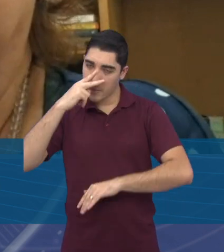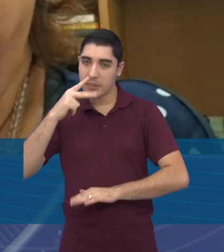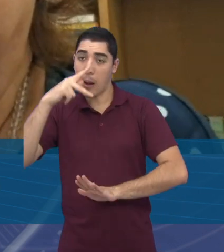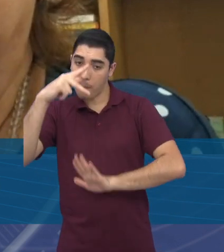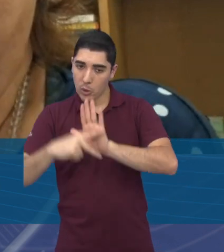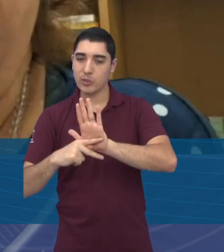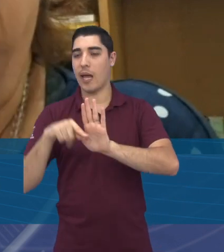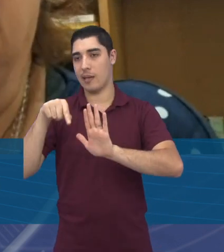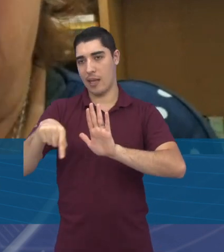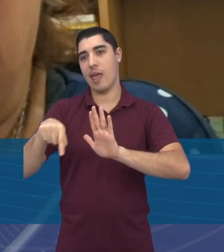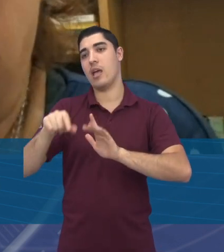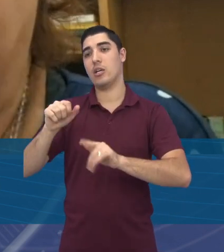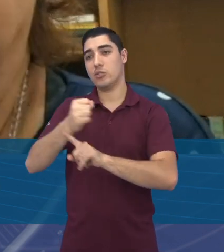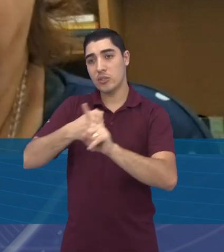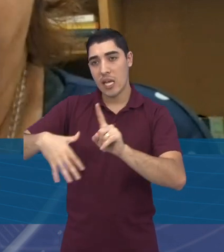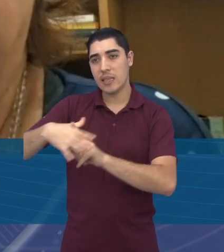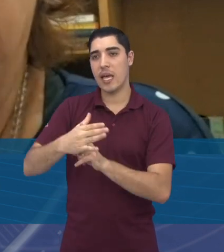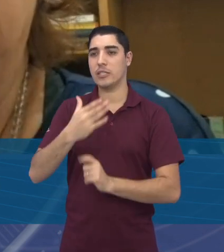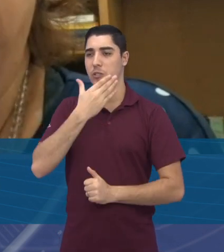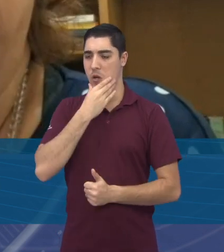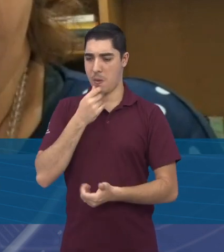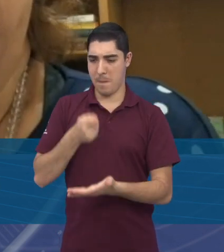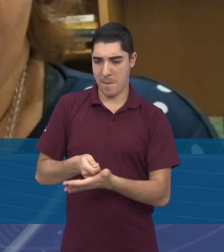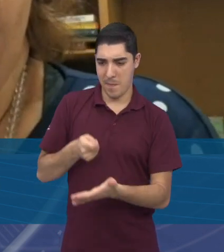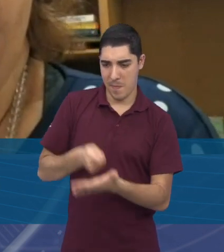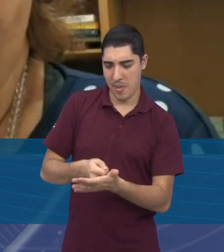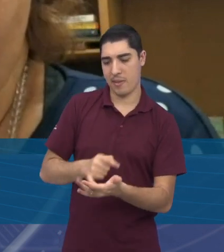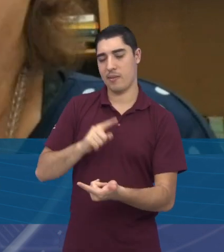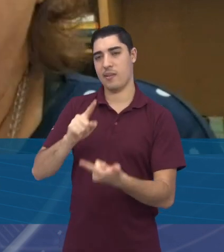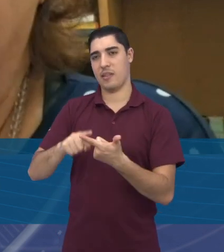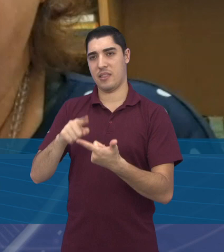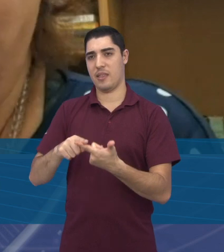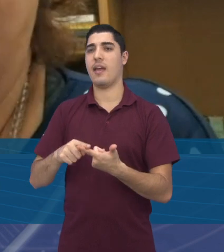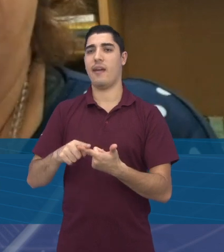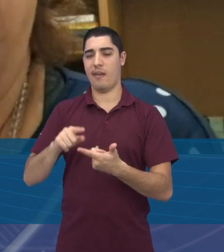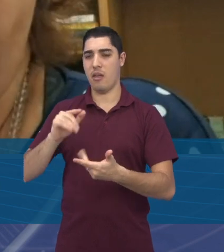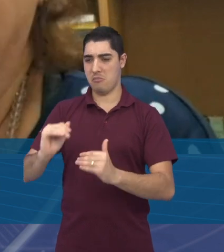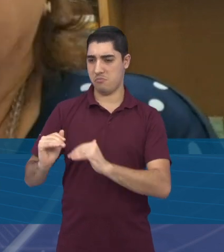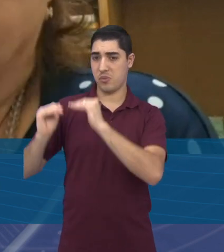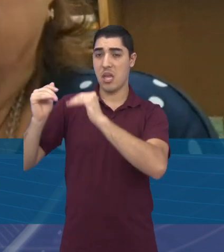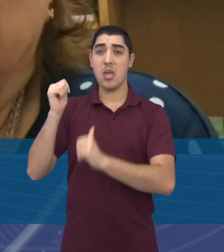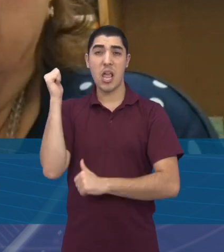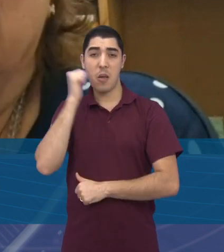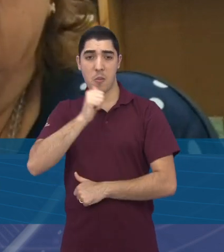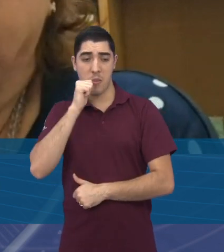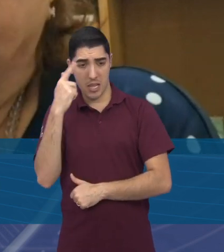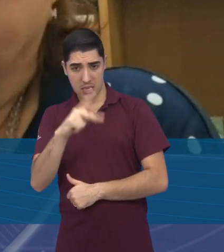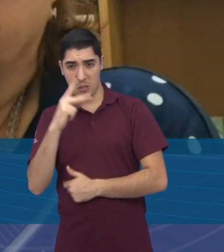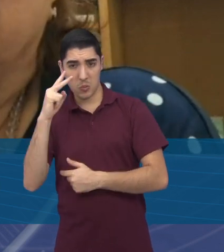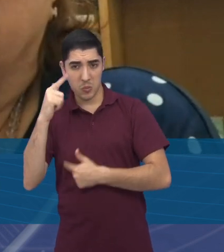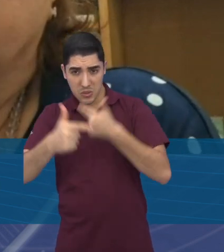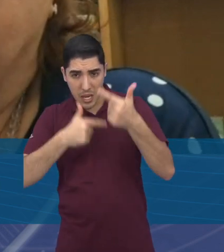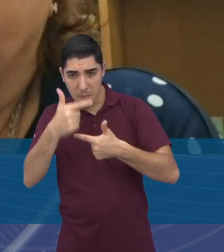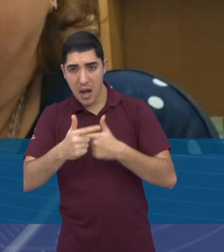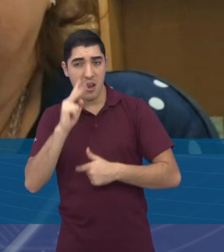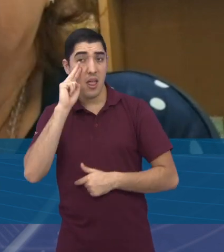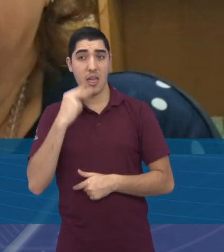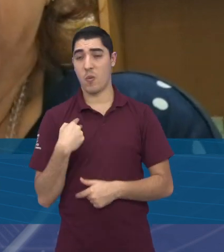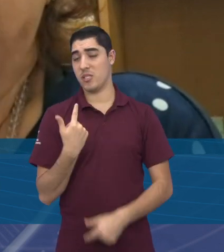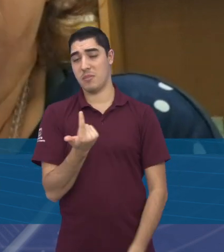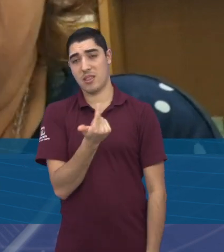sociedade patriarcal, machista, em que o trabalho feminino não é reconhecido, porque se há de